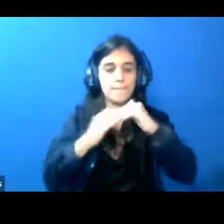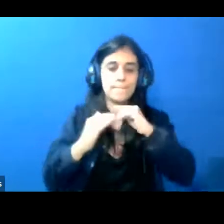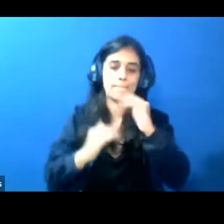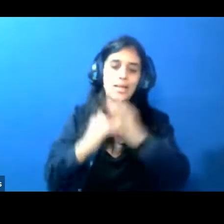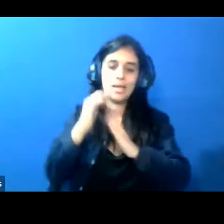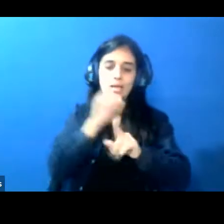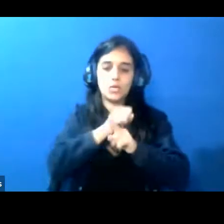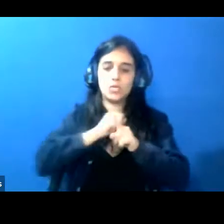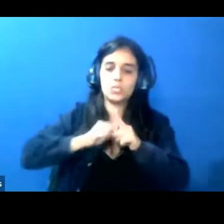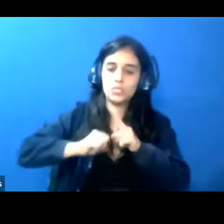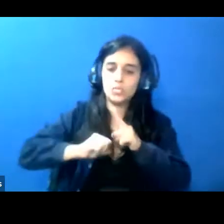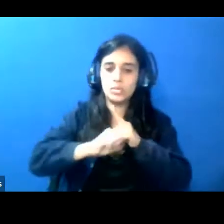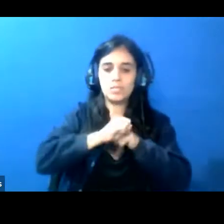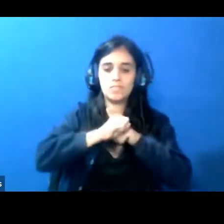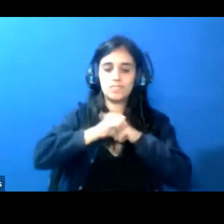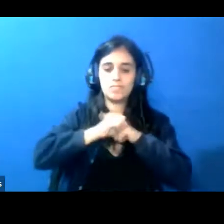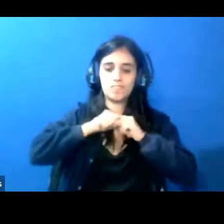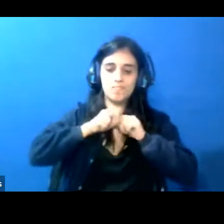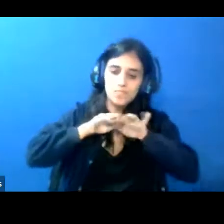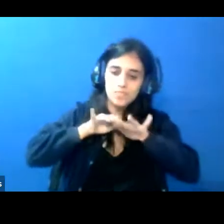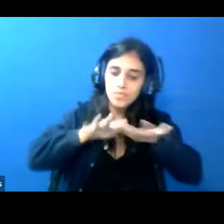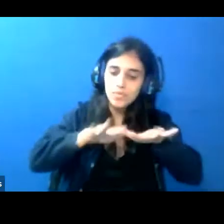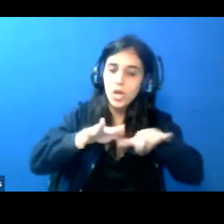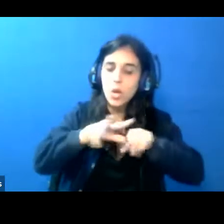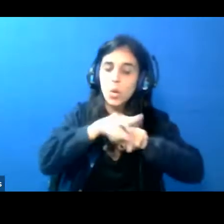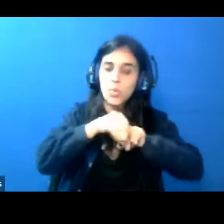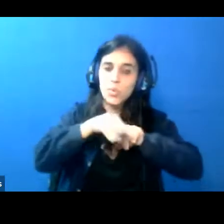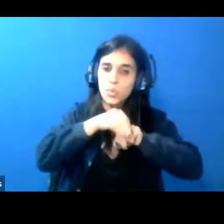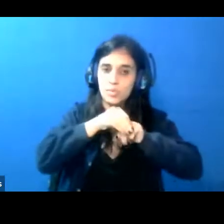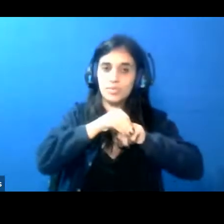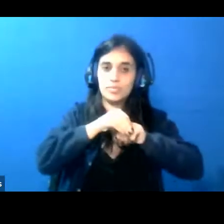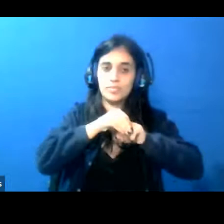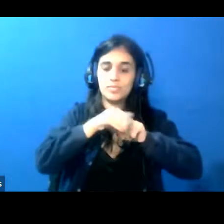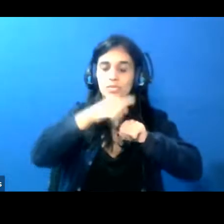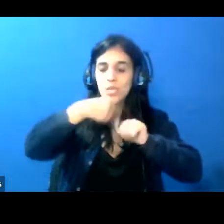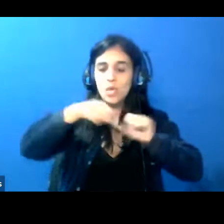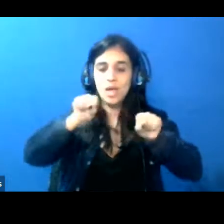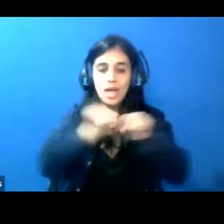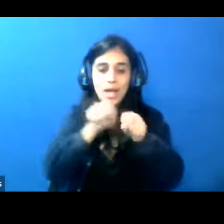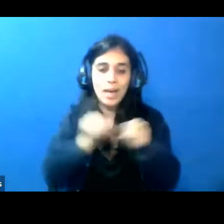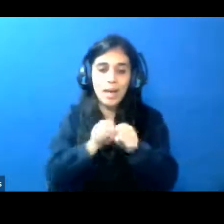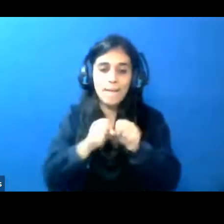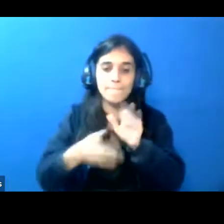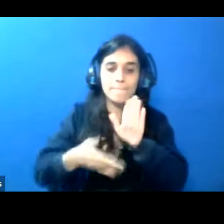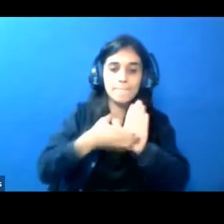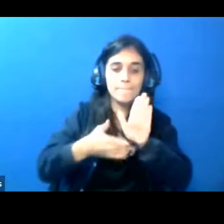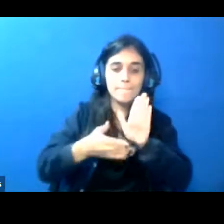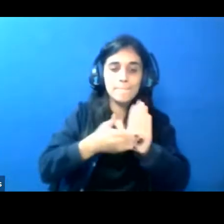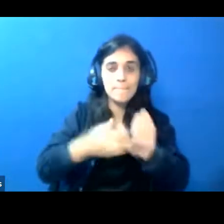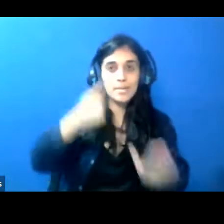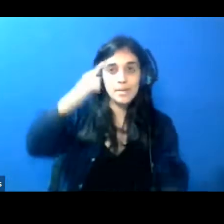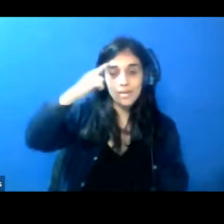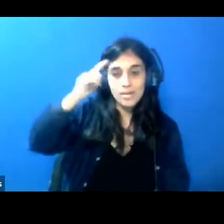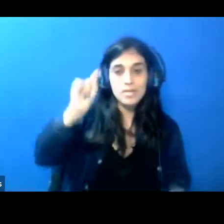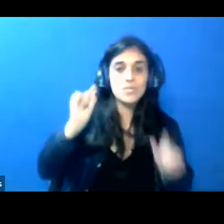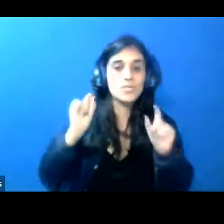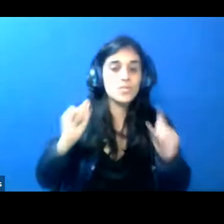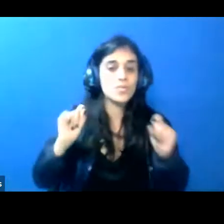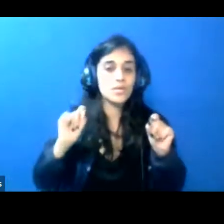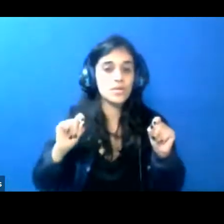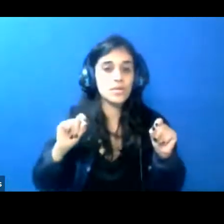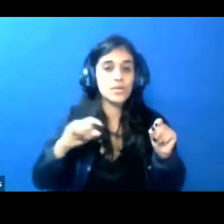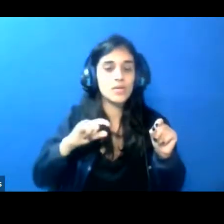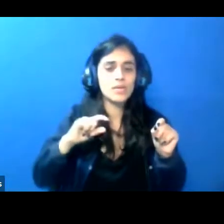produz conhecimento, desconstruindo a ideia de que existe um